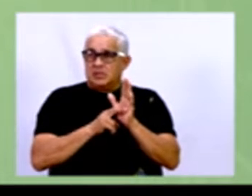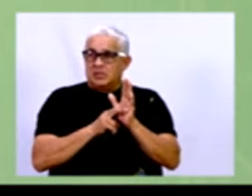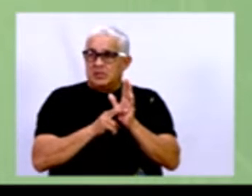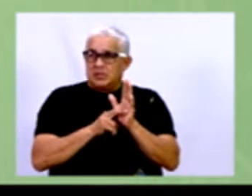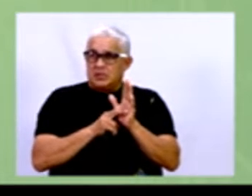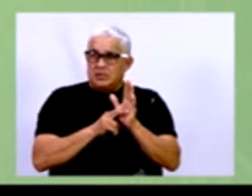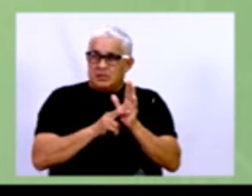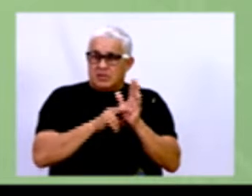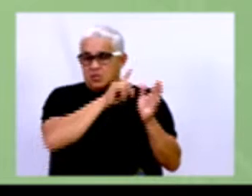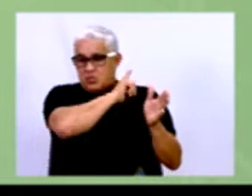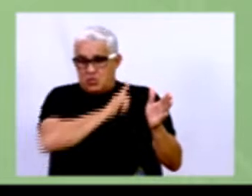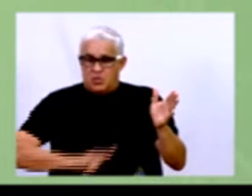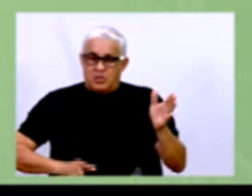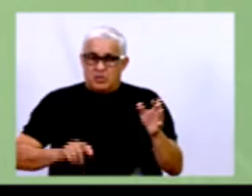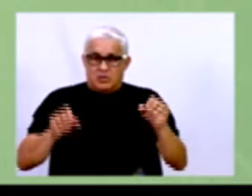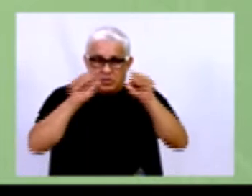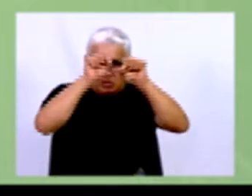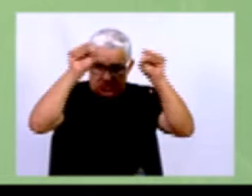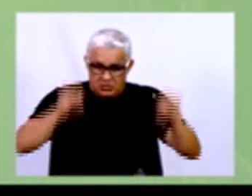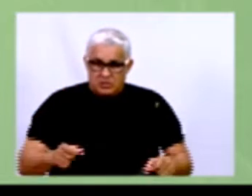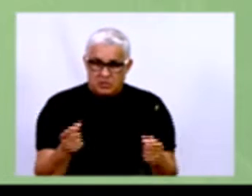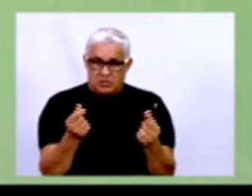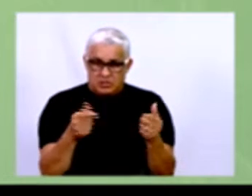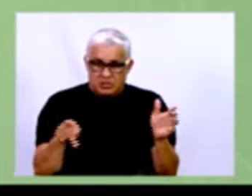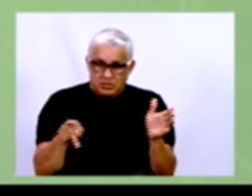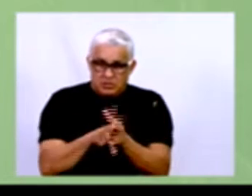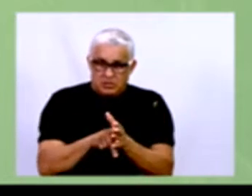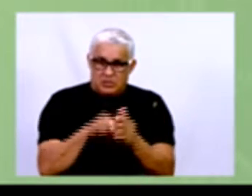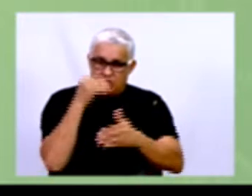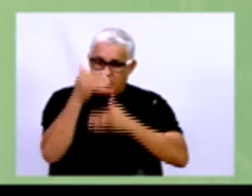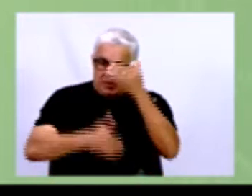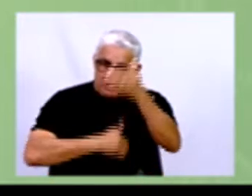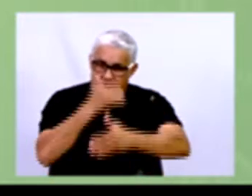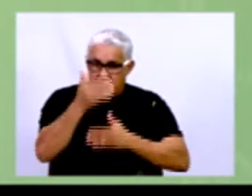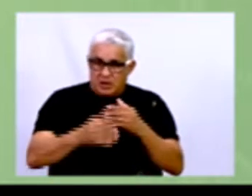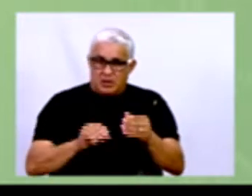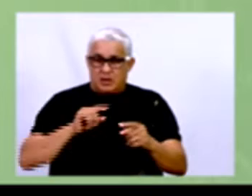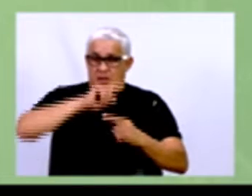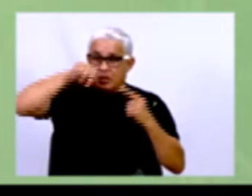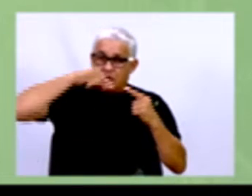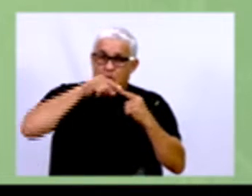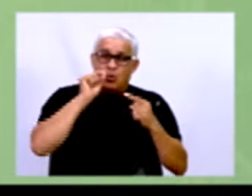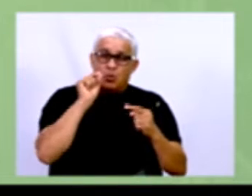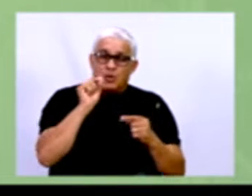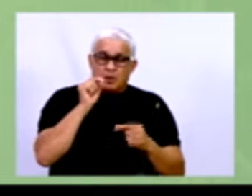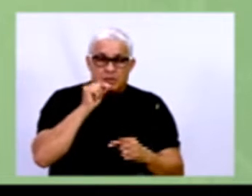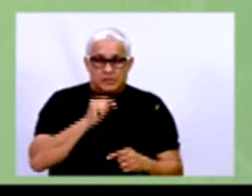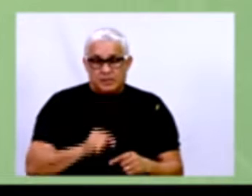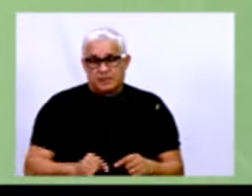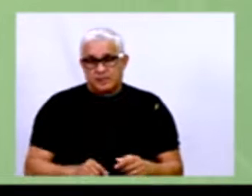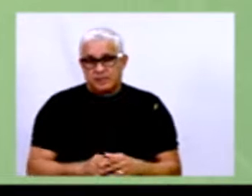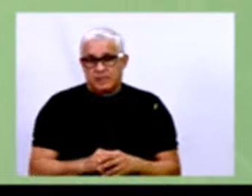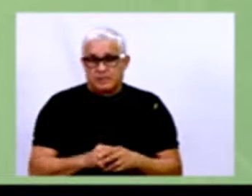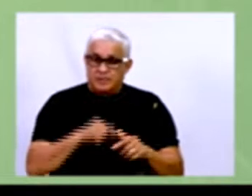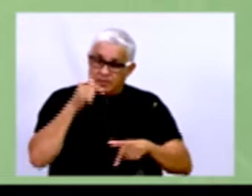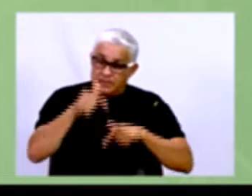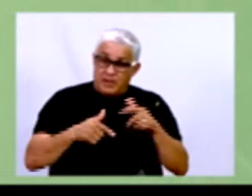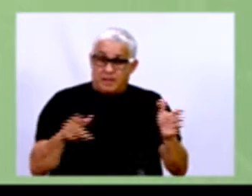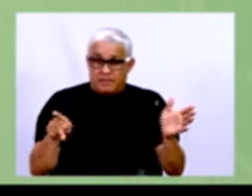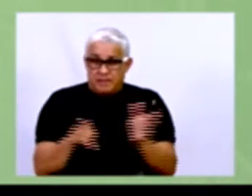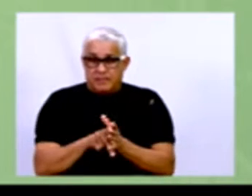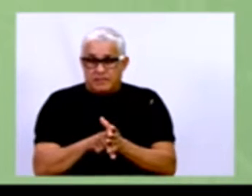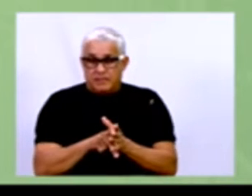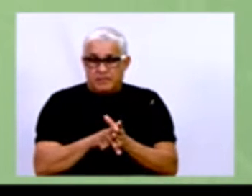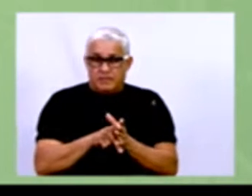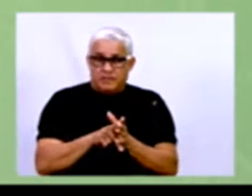estatal no sistema econômico com o objetivo de conduzi-lo ao pleno emprego dos fatores de